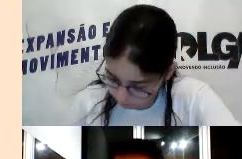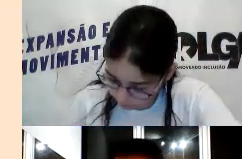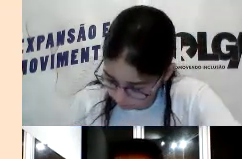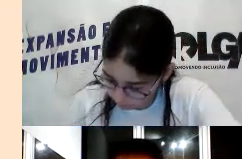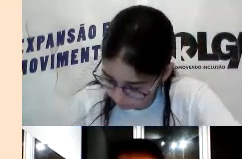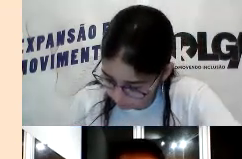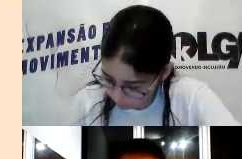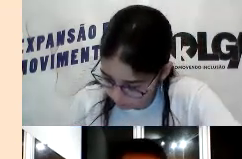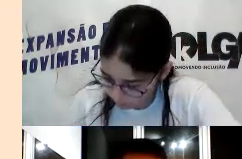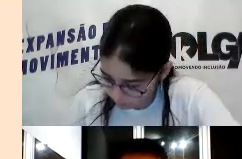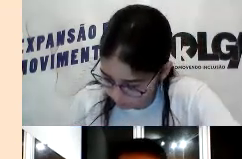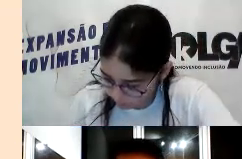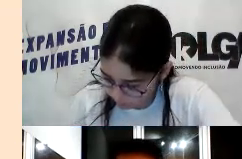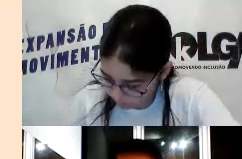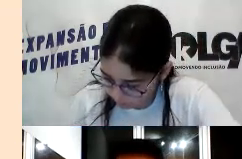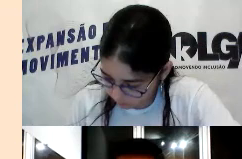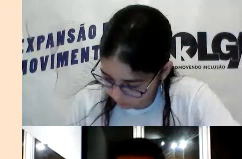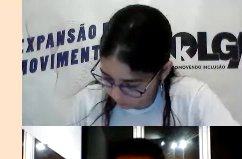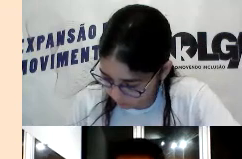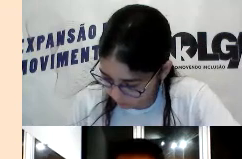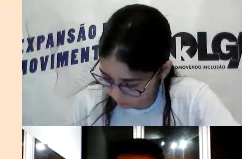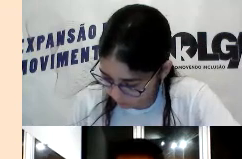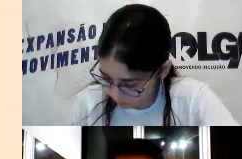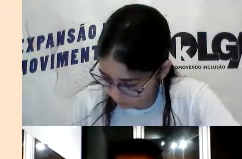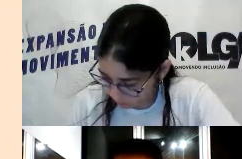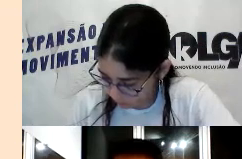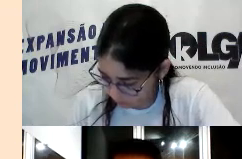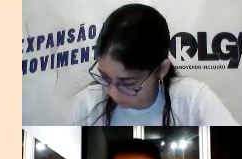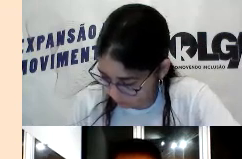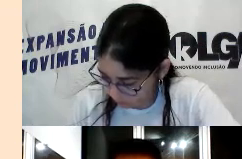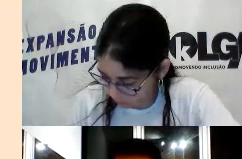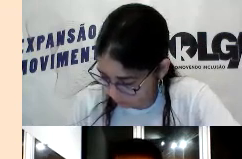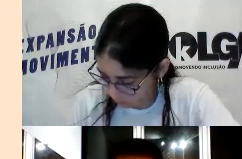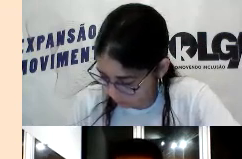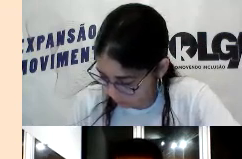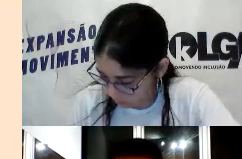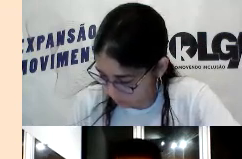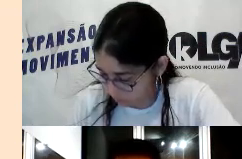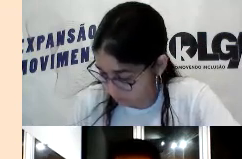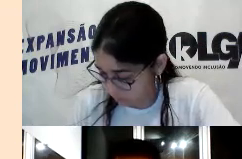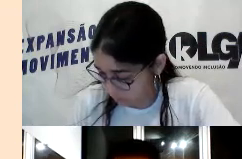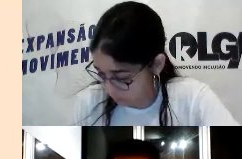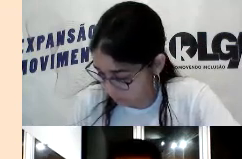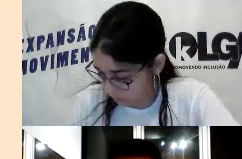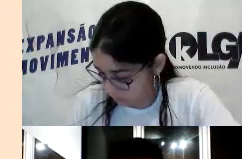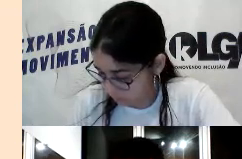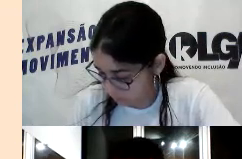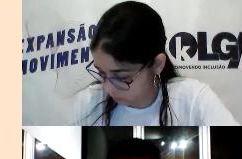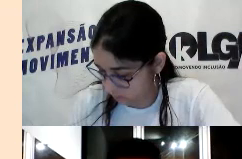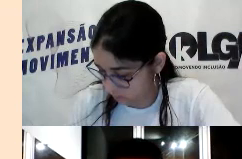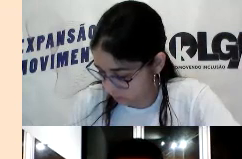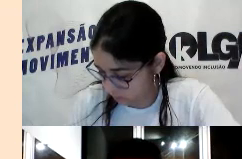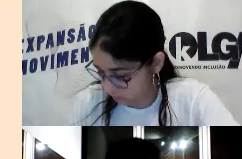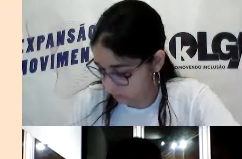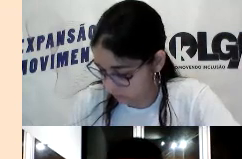uma mãe, o que eles vão fazer com essa informação daqui 40, 50 anos? A gente não sabe amanhã o